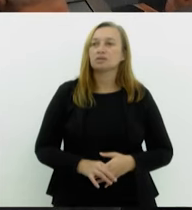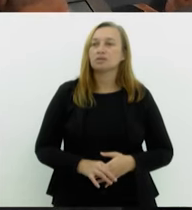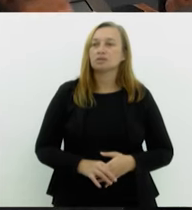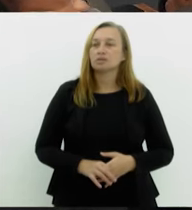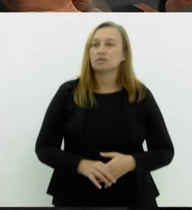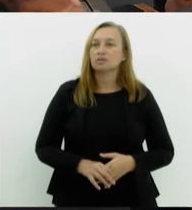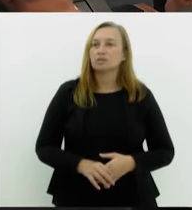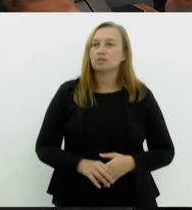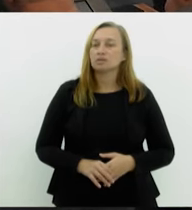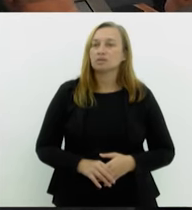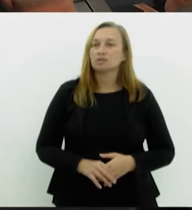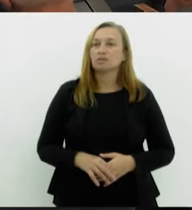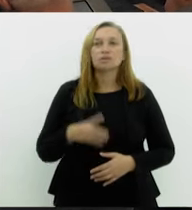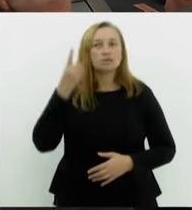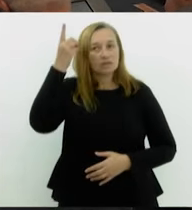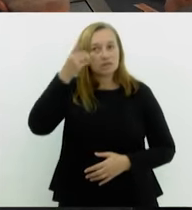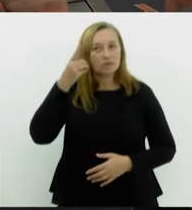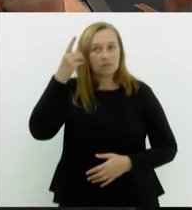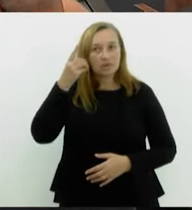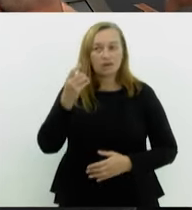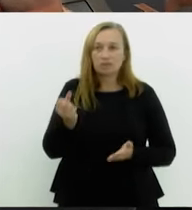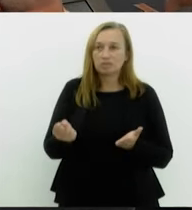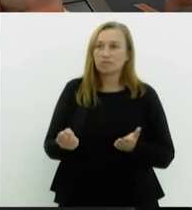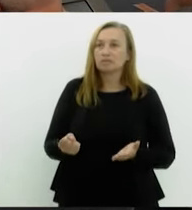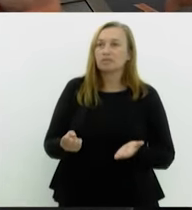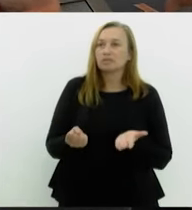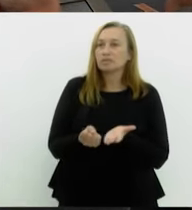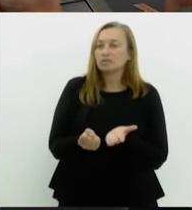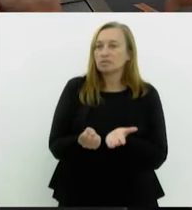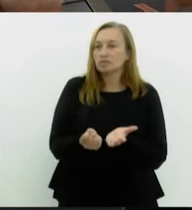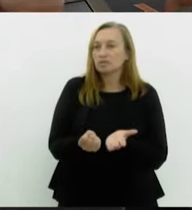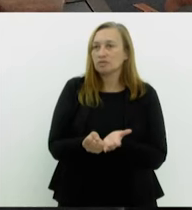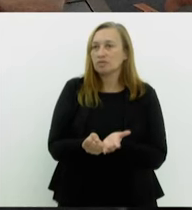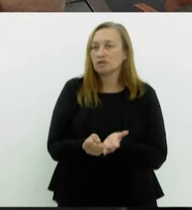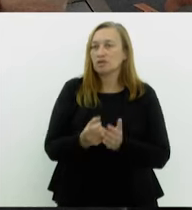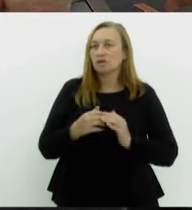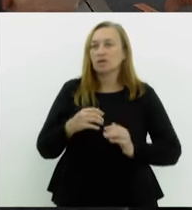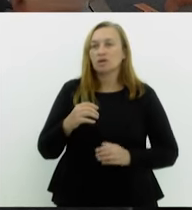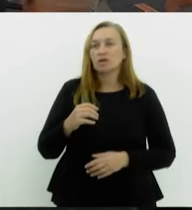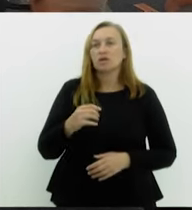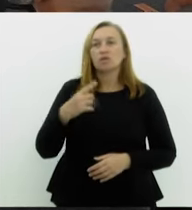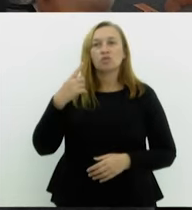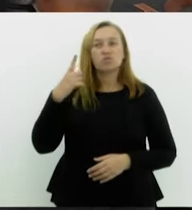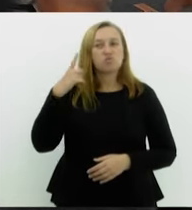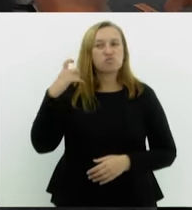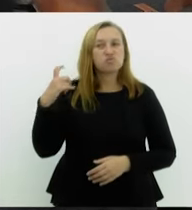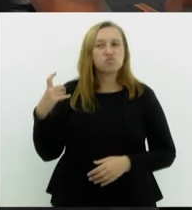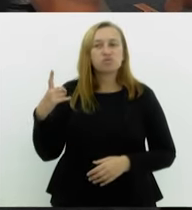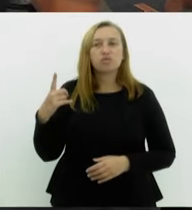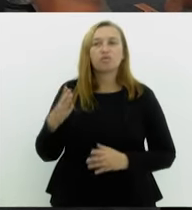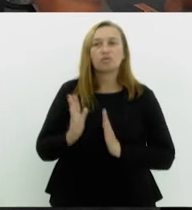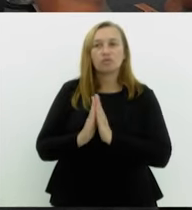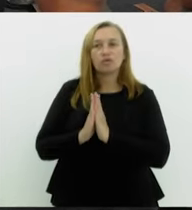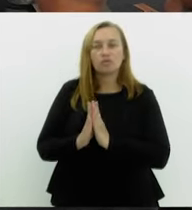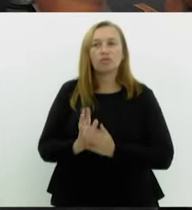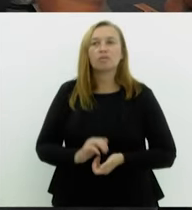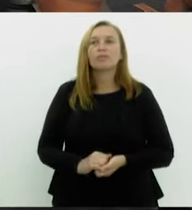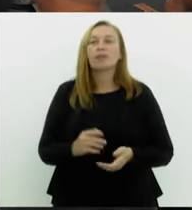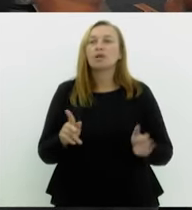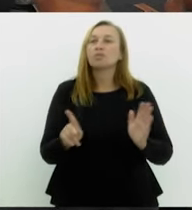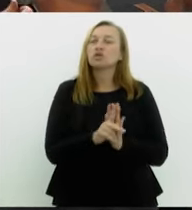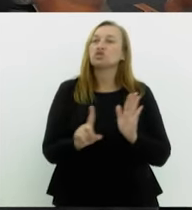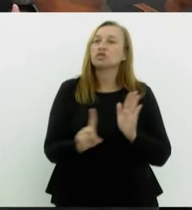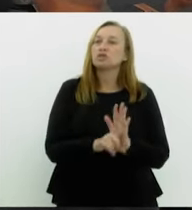ficha. Deputado Malafaia, está com o microfone aberto, por favor. Eu acho que é a voz de Vossa Excelência, se eu não estou enganado. Projeto de